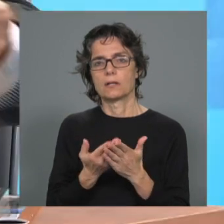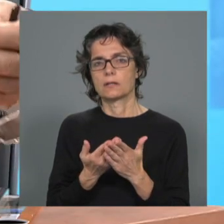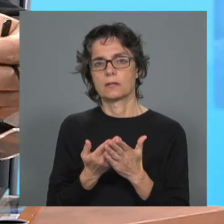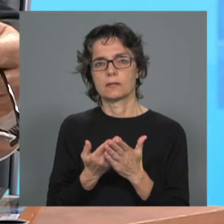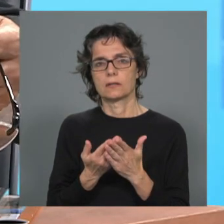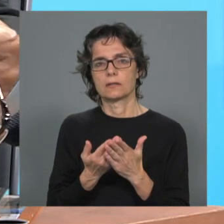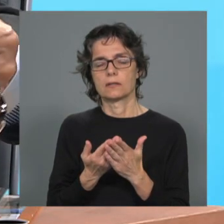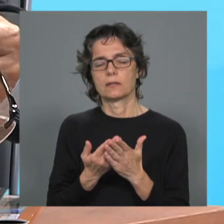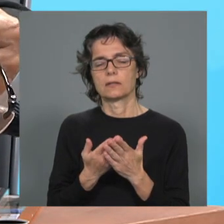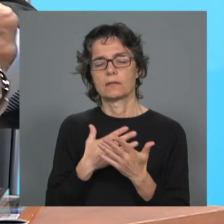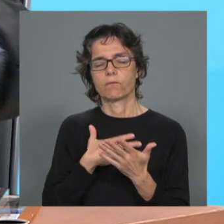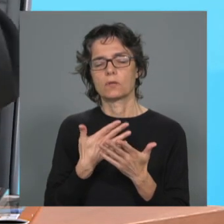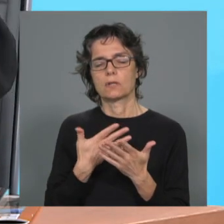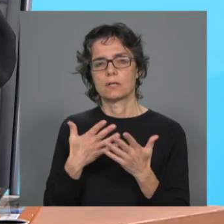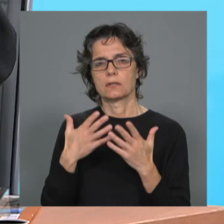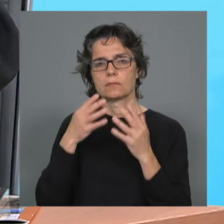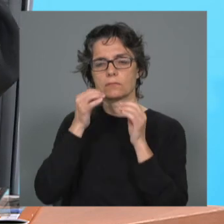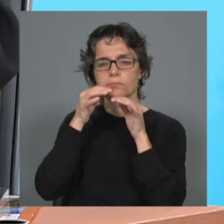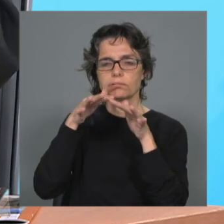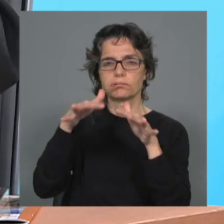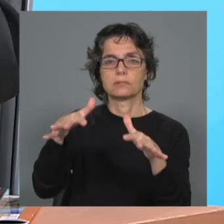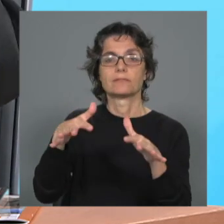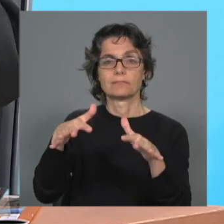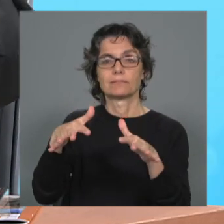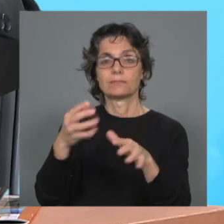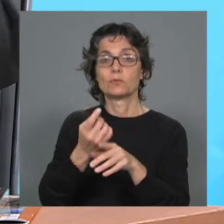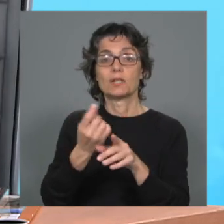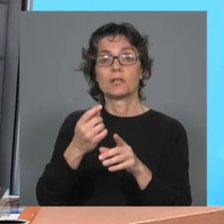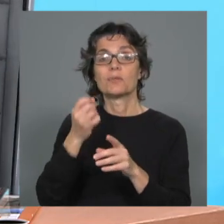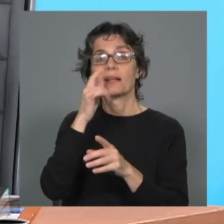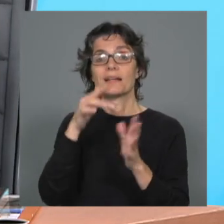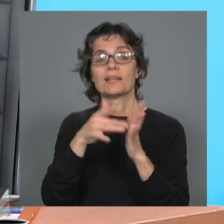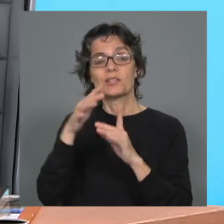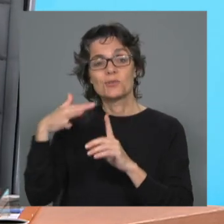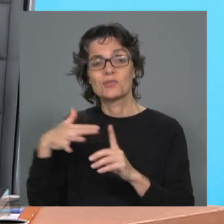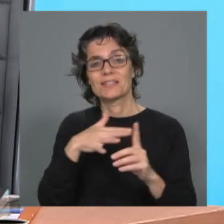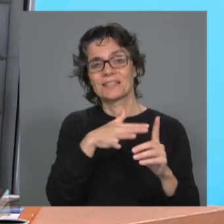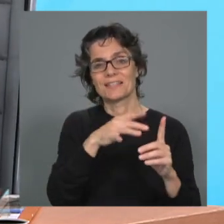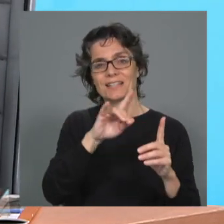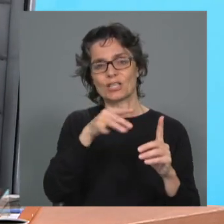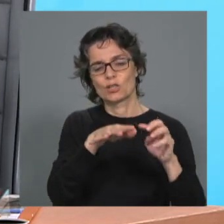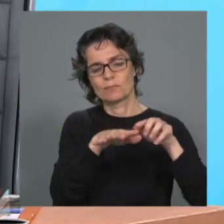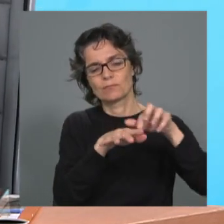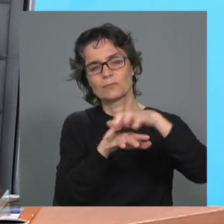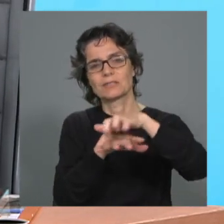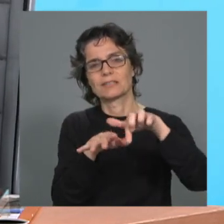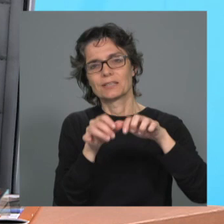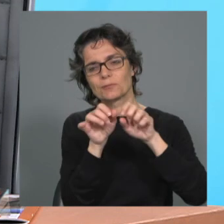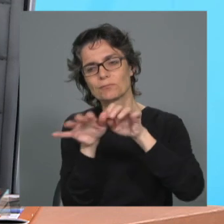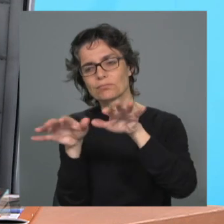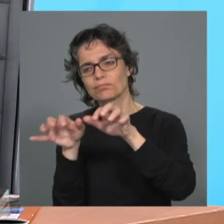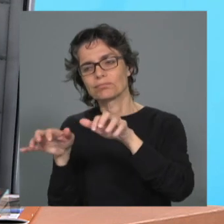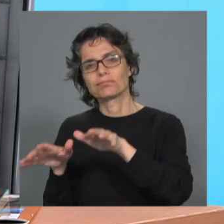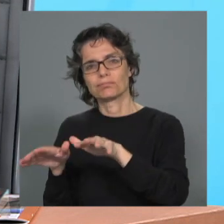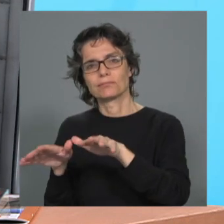serviço pastoral, não é? Os apóstolos são também os pastores que o pastor enviou. E neste sentido mostra que, de